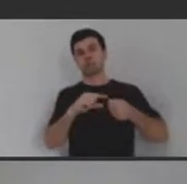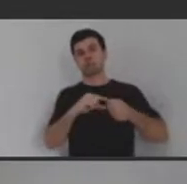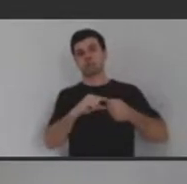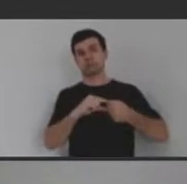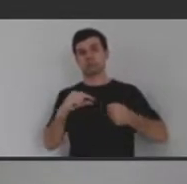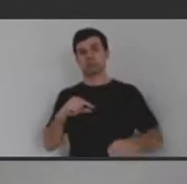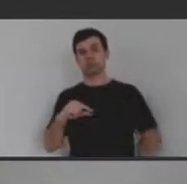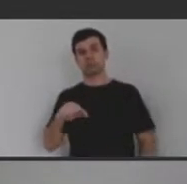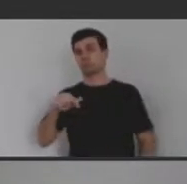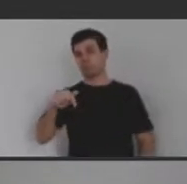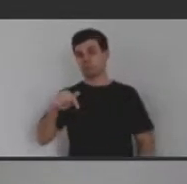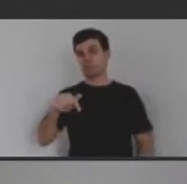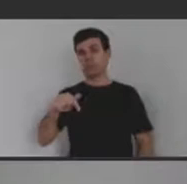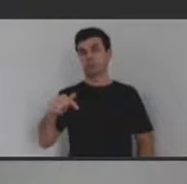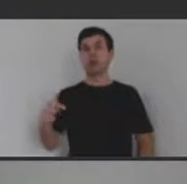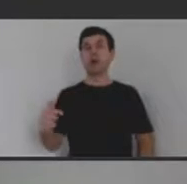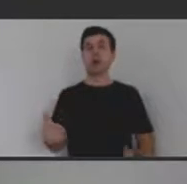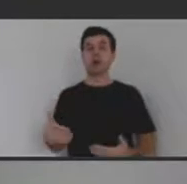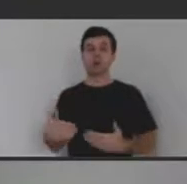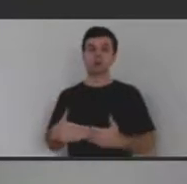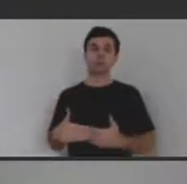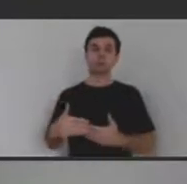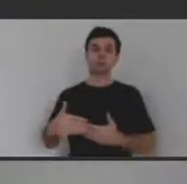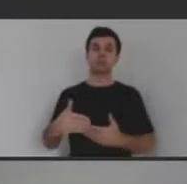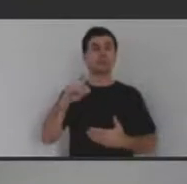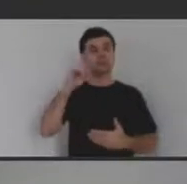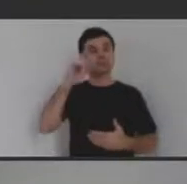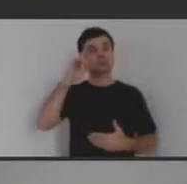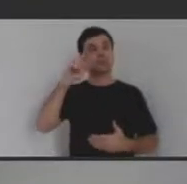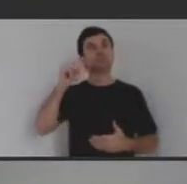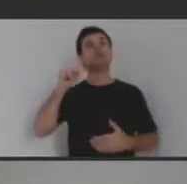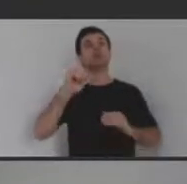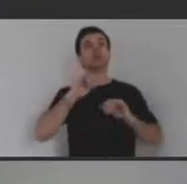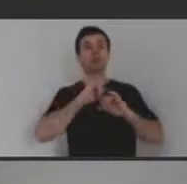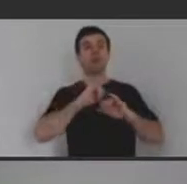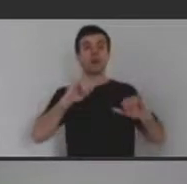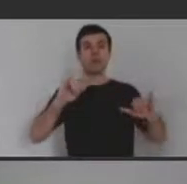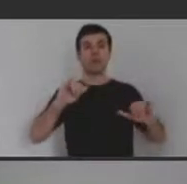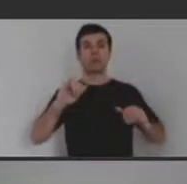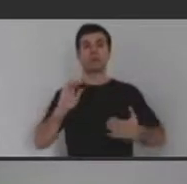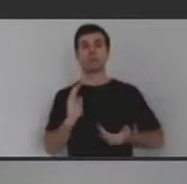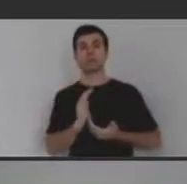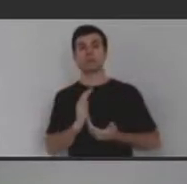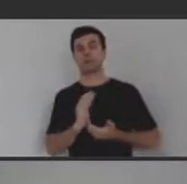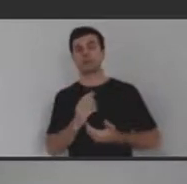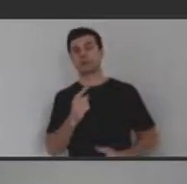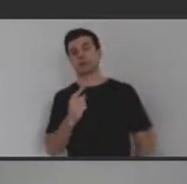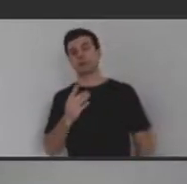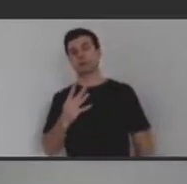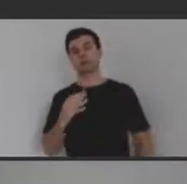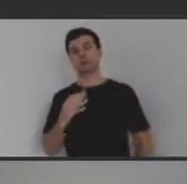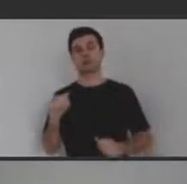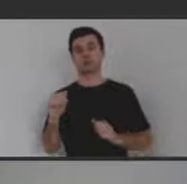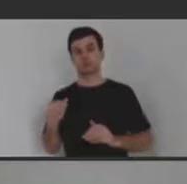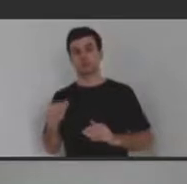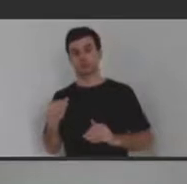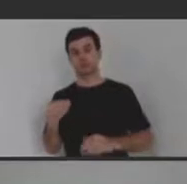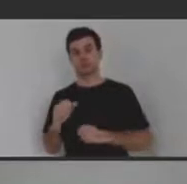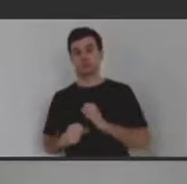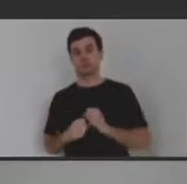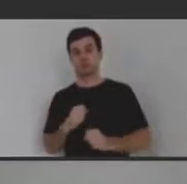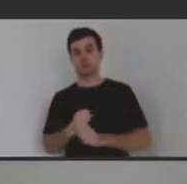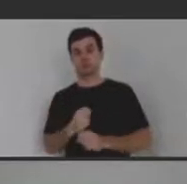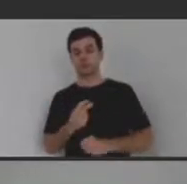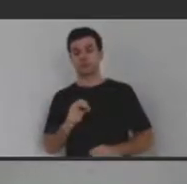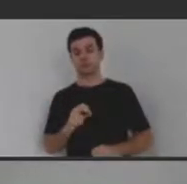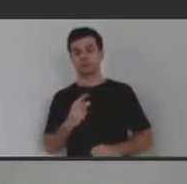Este ato entra em vigor na data de sua publicação. Câmara Municipal de Sumaré, 14 de setembro de 2020. William Souza, presidente.